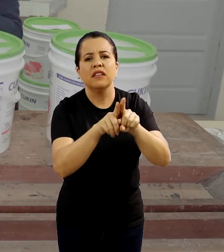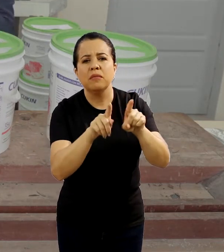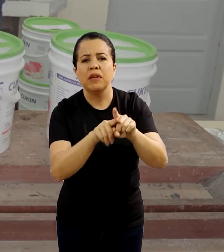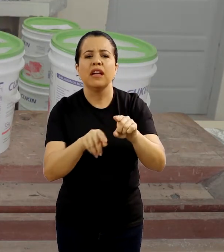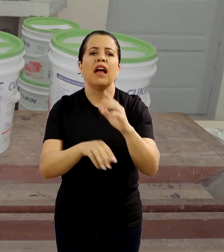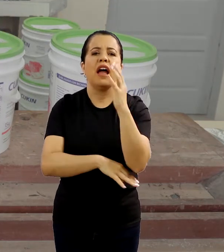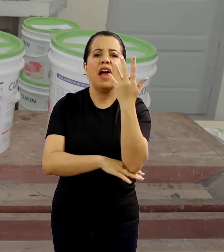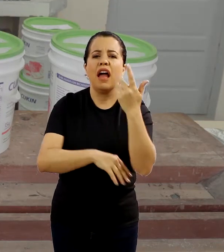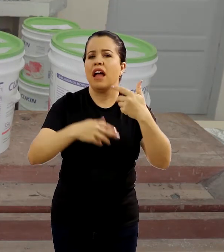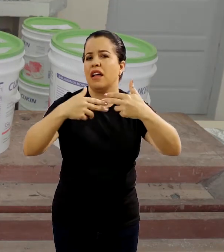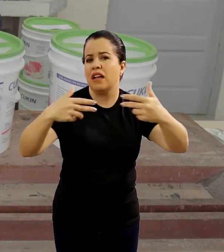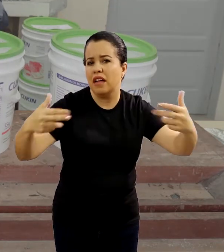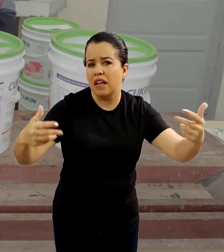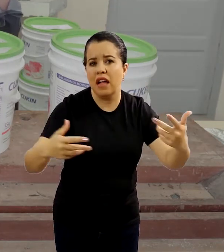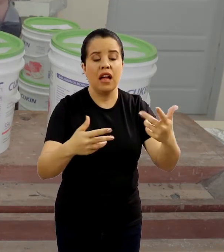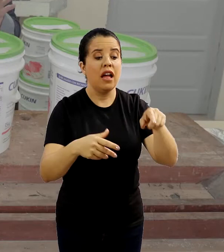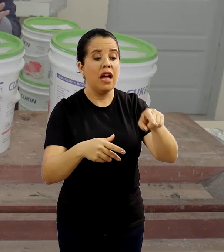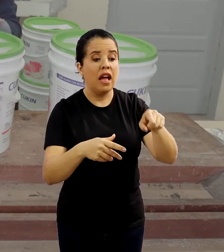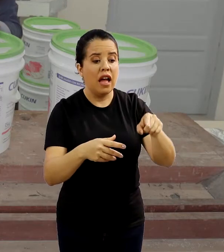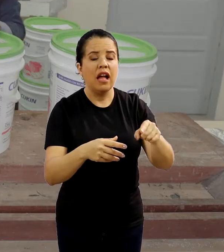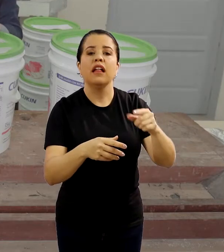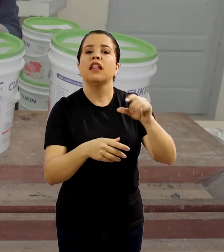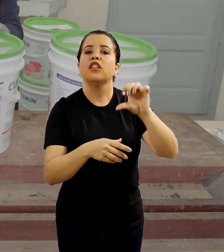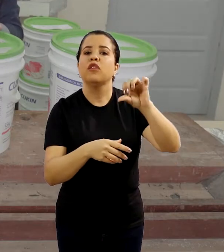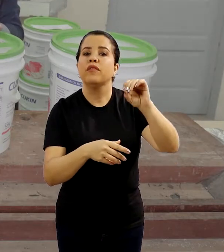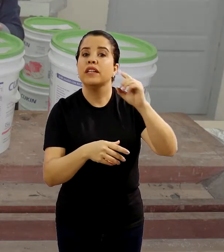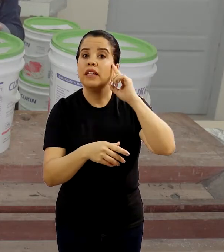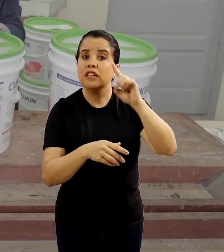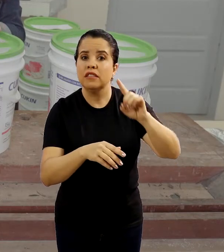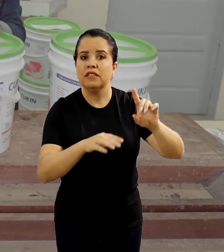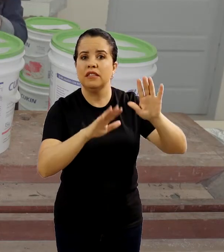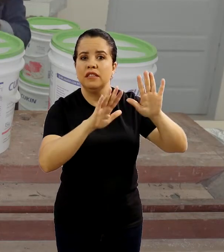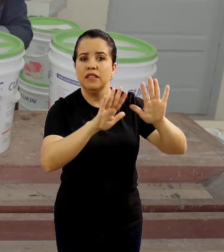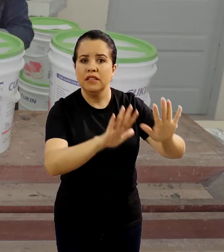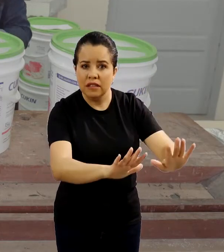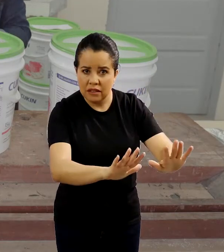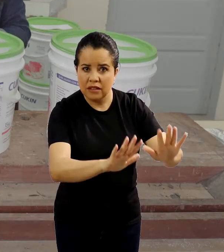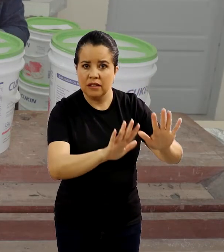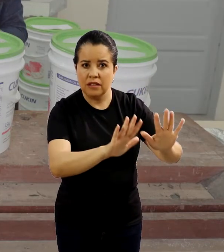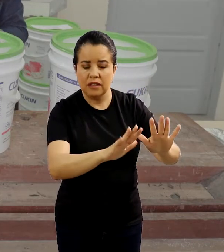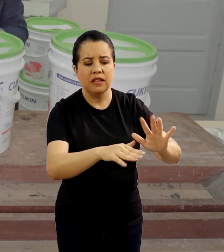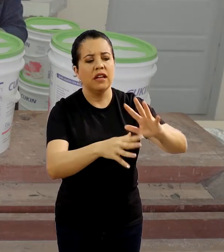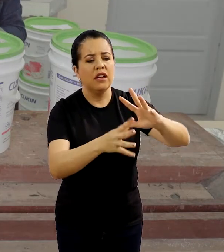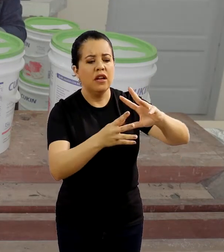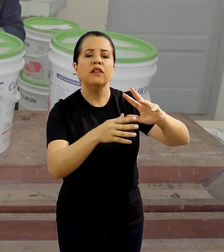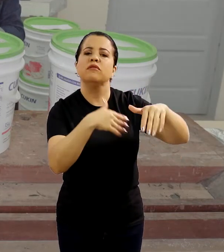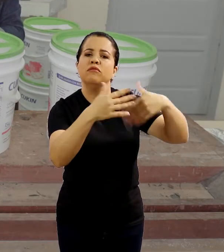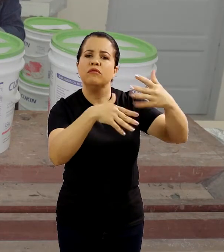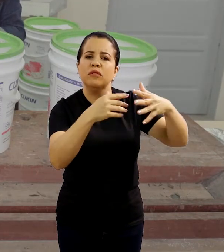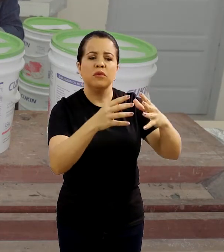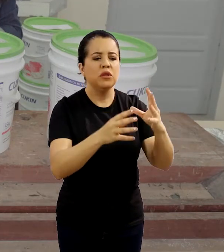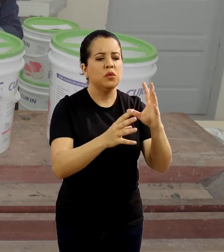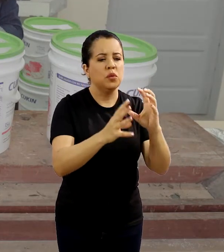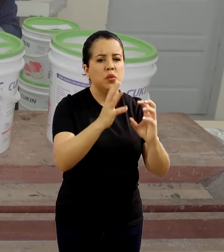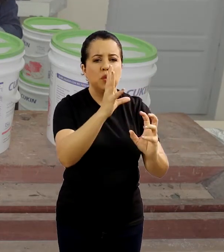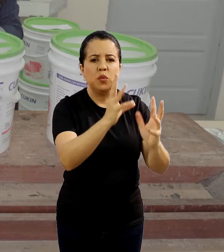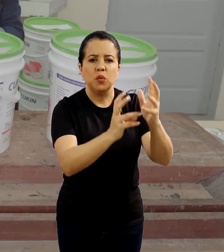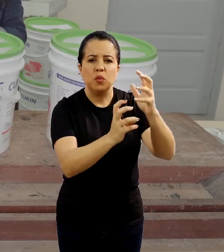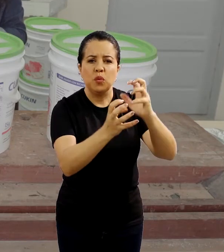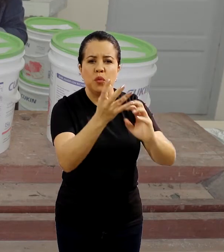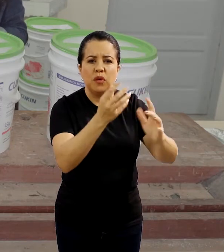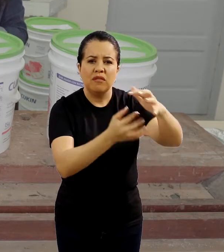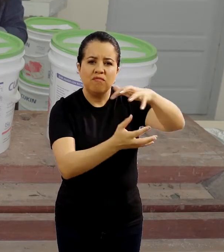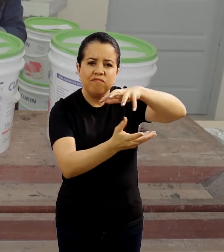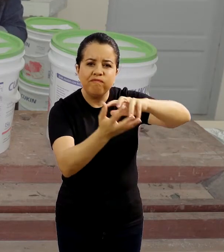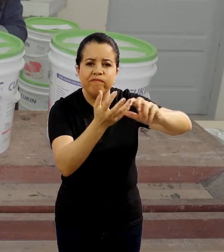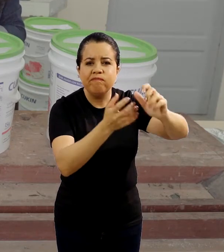balde, transferindo uma quantidade do humus para o balde do meio, né, aqui, e a gente vai iniciar novamente o processo com a alimentação